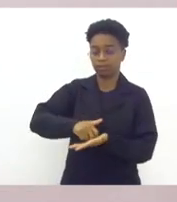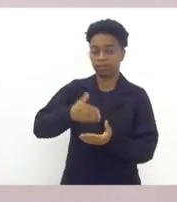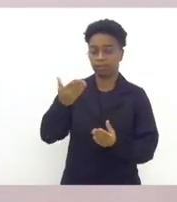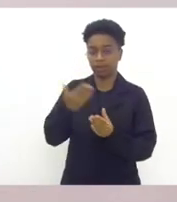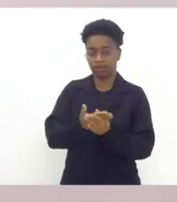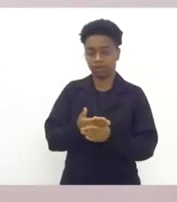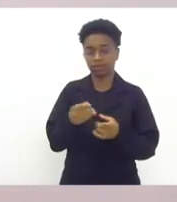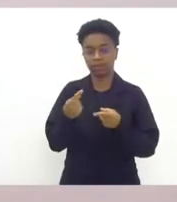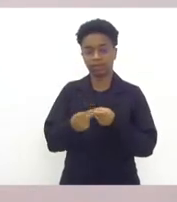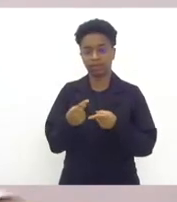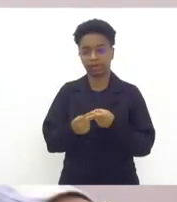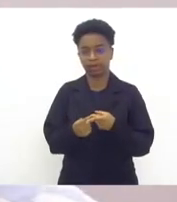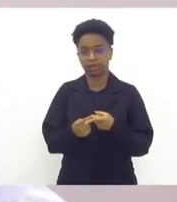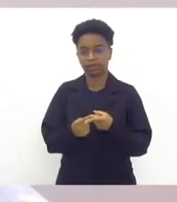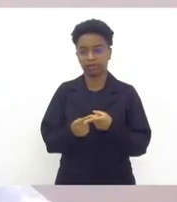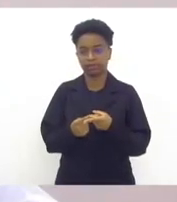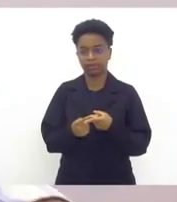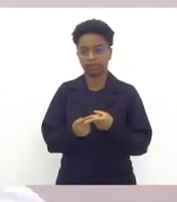você...